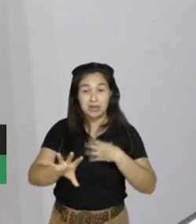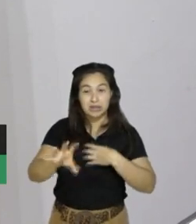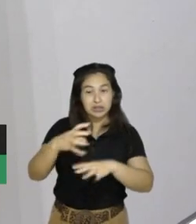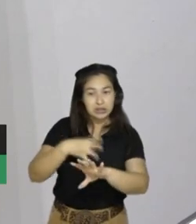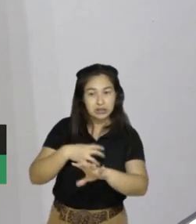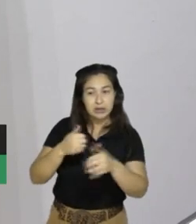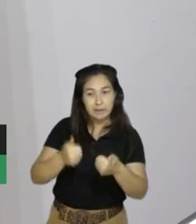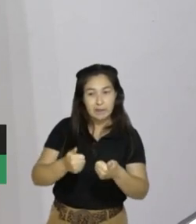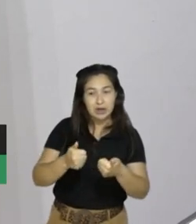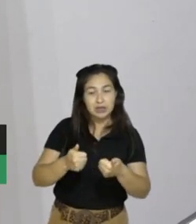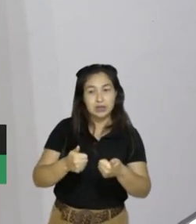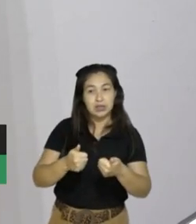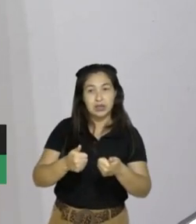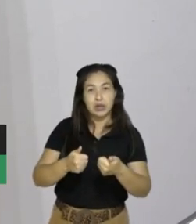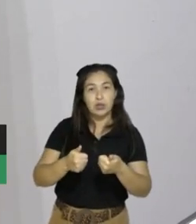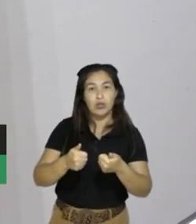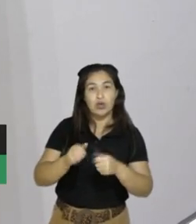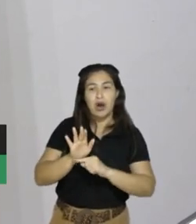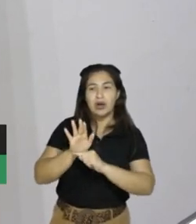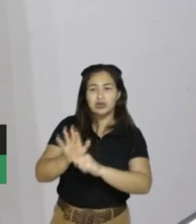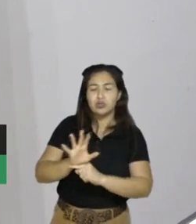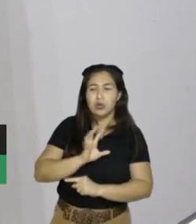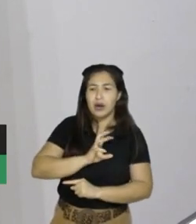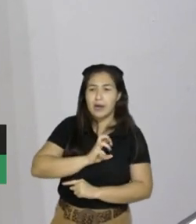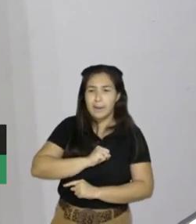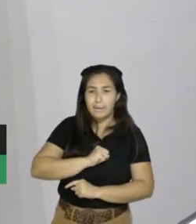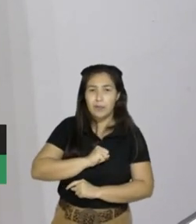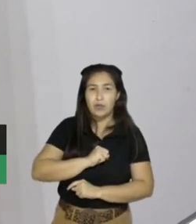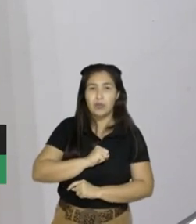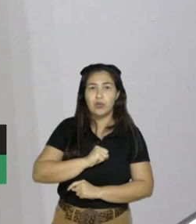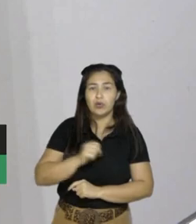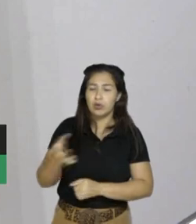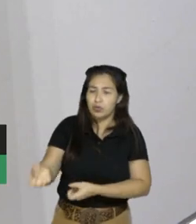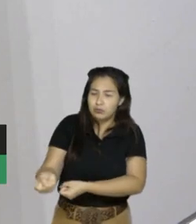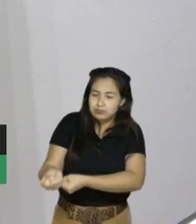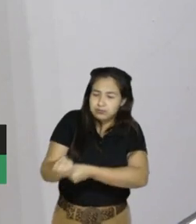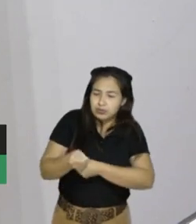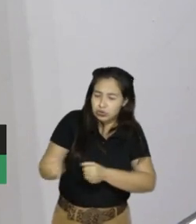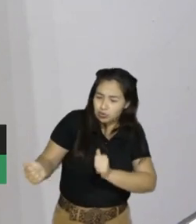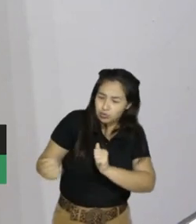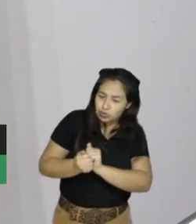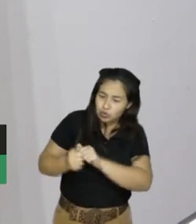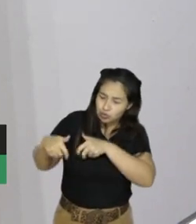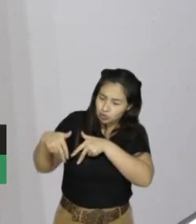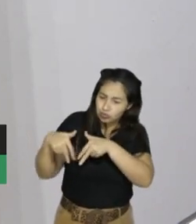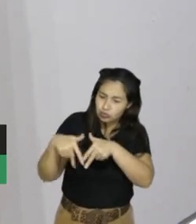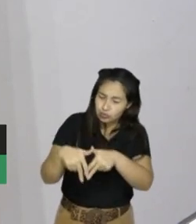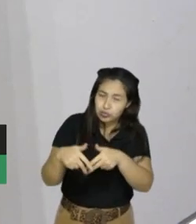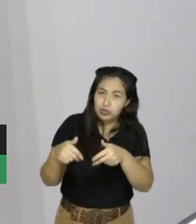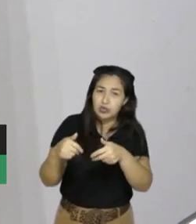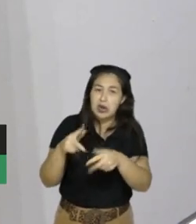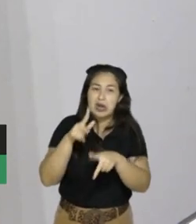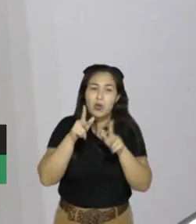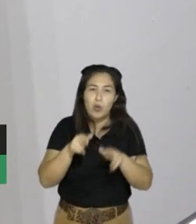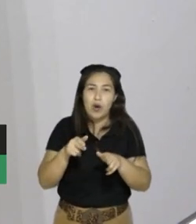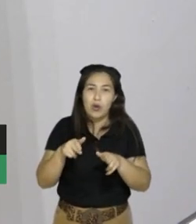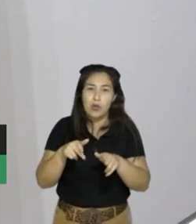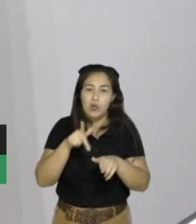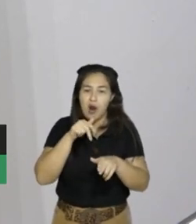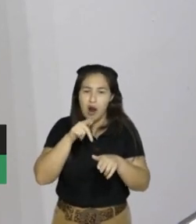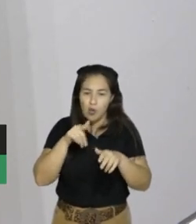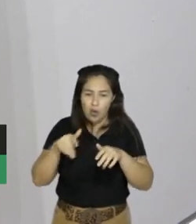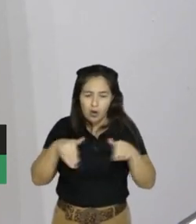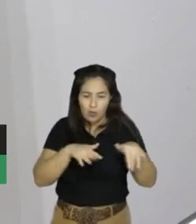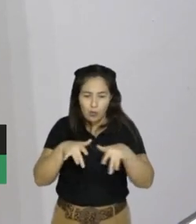outro e leva ele para outro nível eu passo daquele momento daquele daquele rio que tá passando no momento turbulência